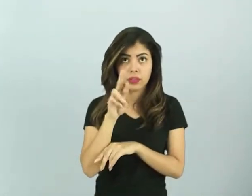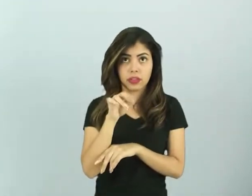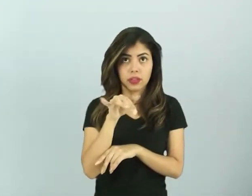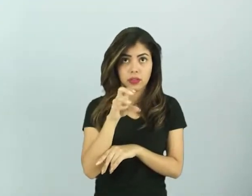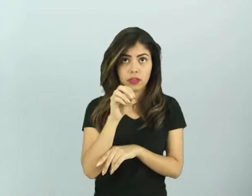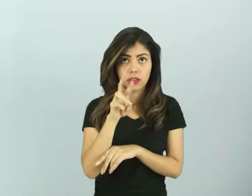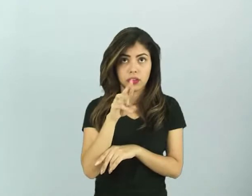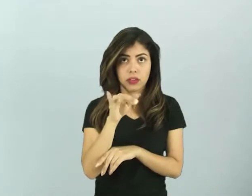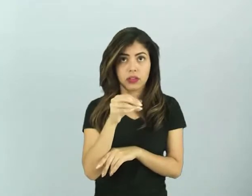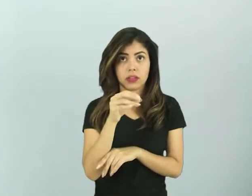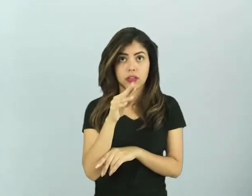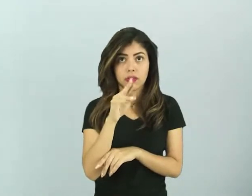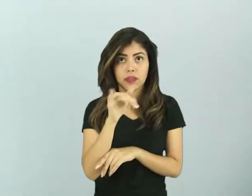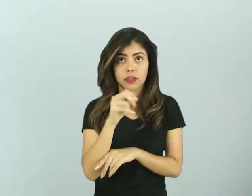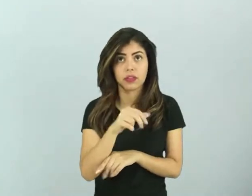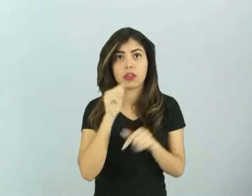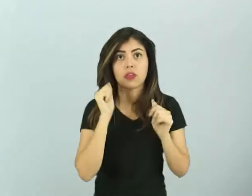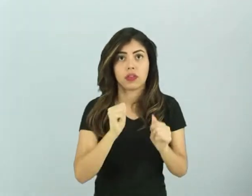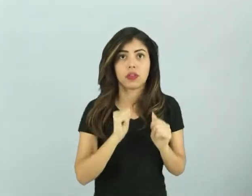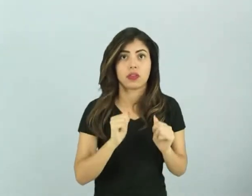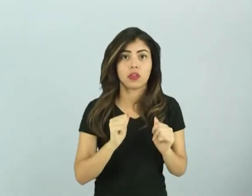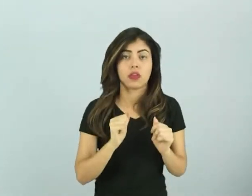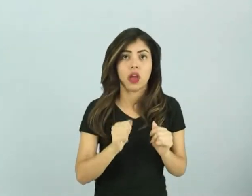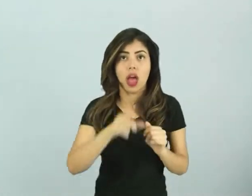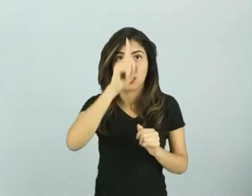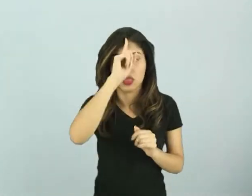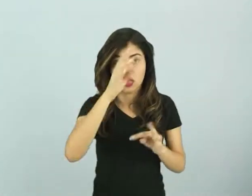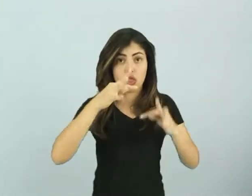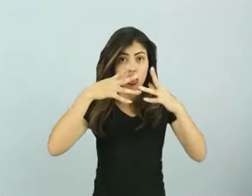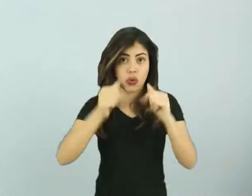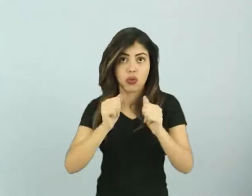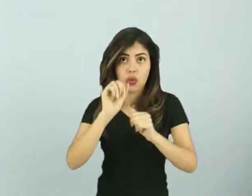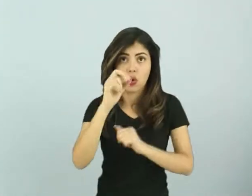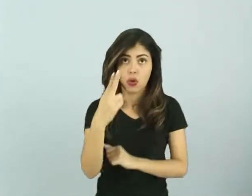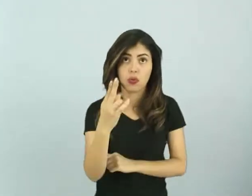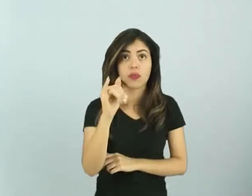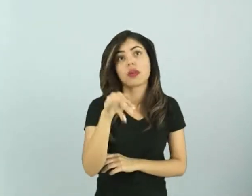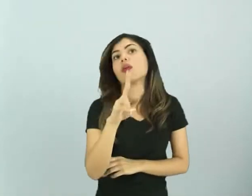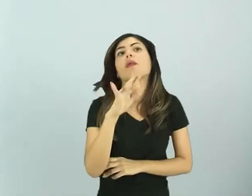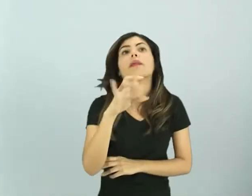metamorfose. E essa metamorfose pode ser completa ou pode ser incompleta.